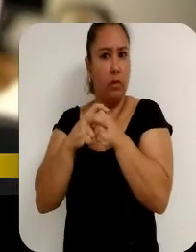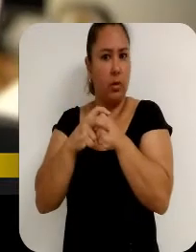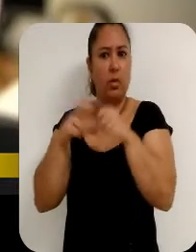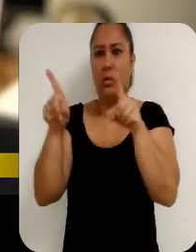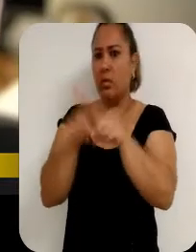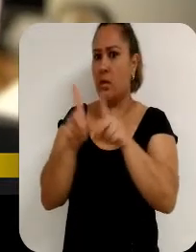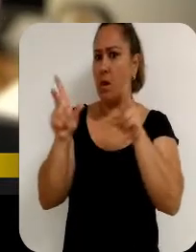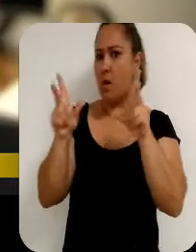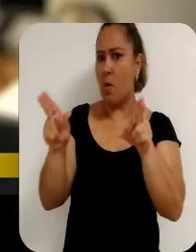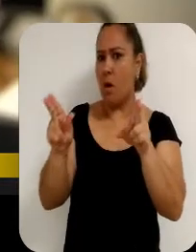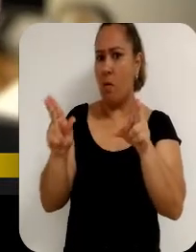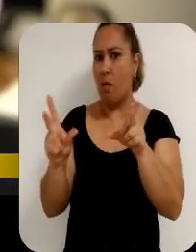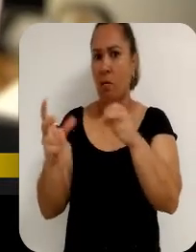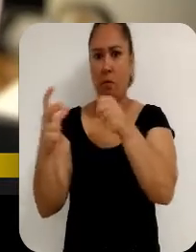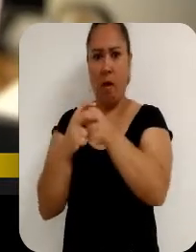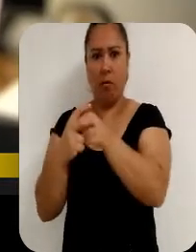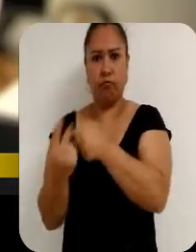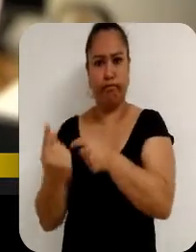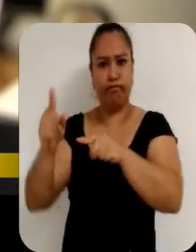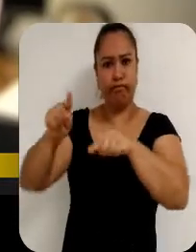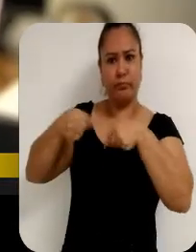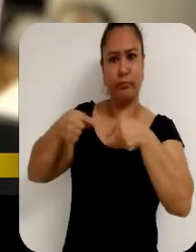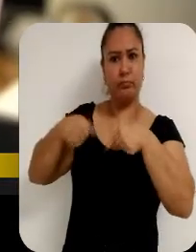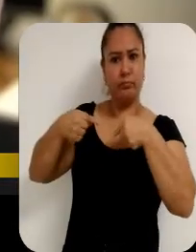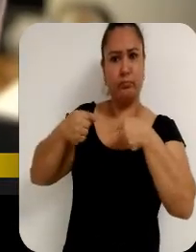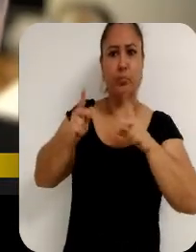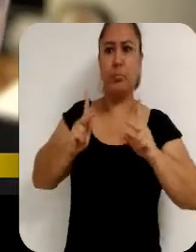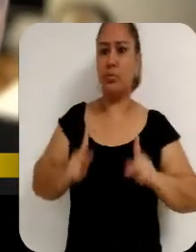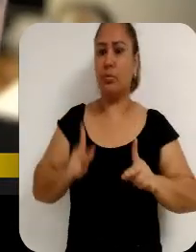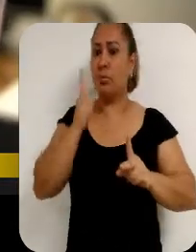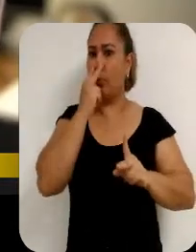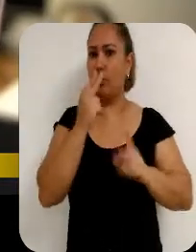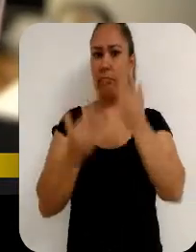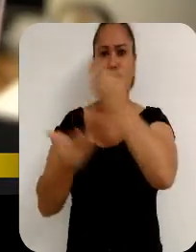causar um problema, como foi a SARS em 2003, que na época